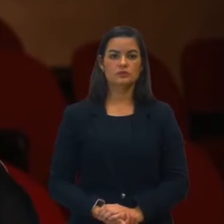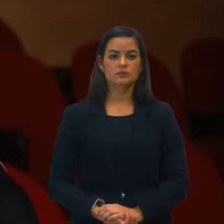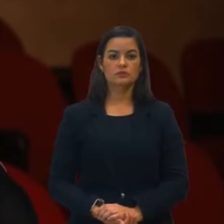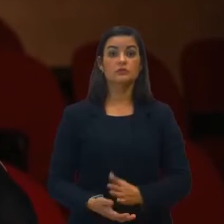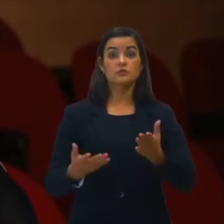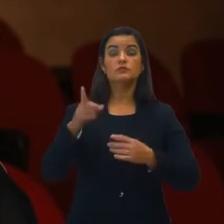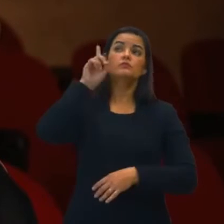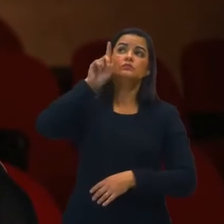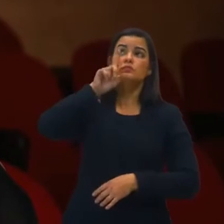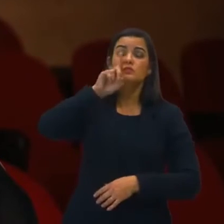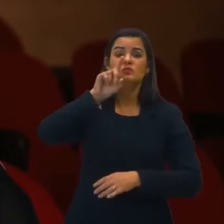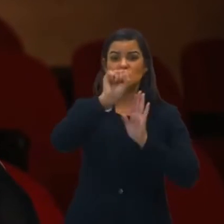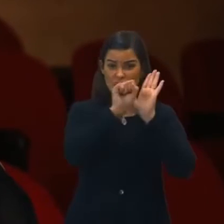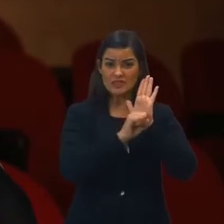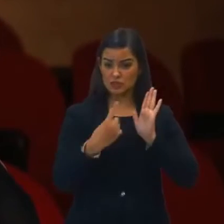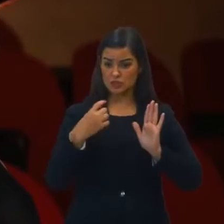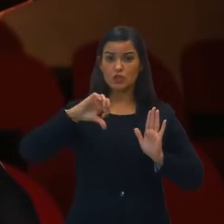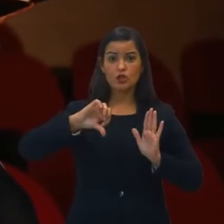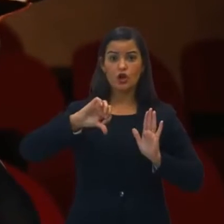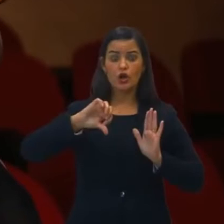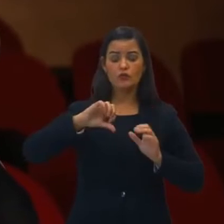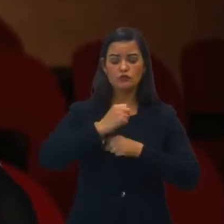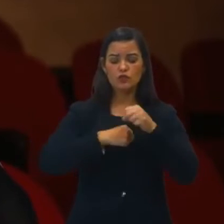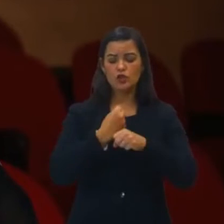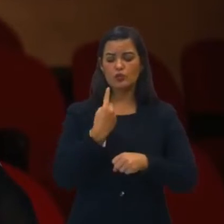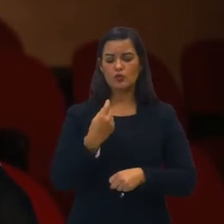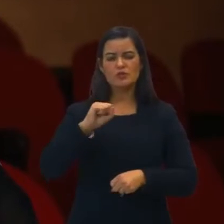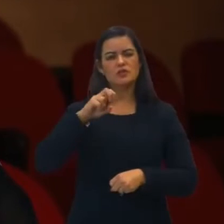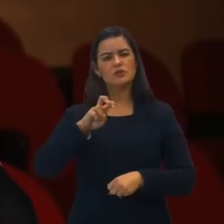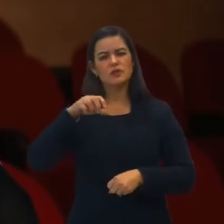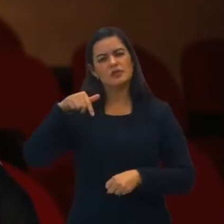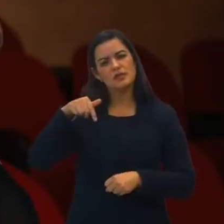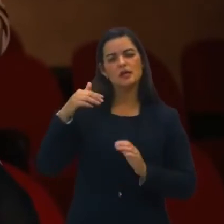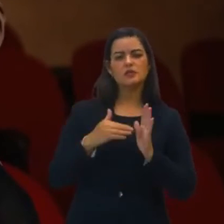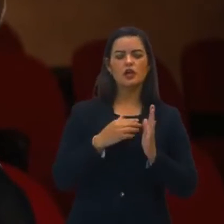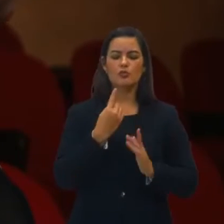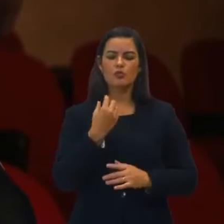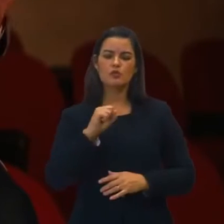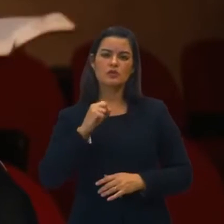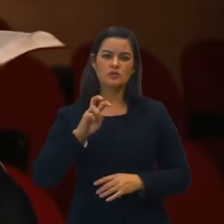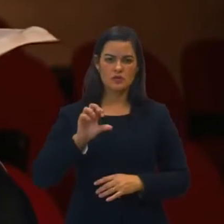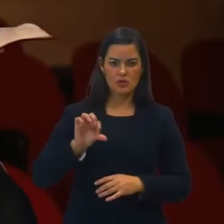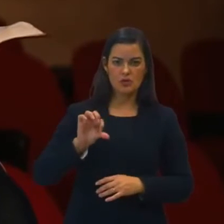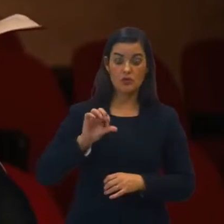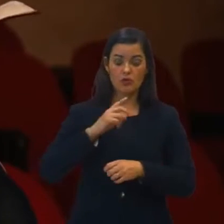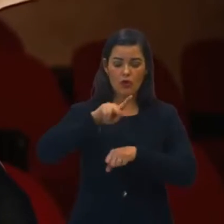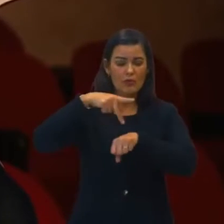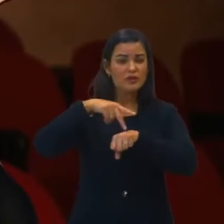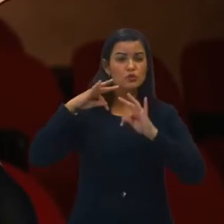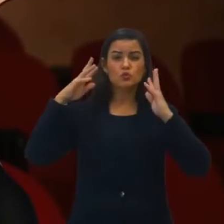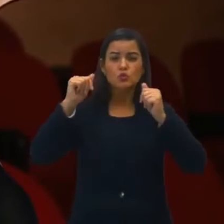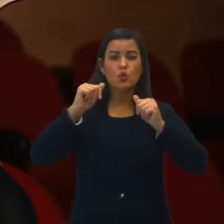nos Estados Unidos, no século XIX, 1857, 1859. O país inteiro era uma reunião de